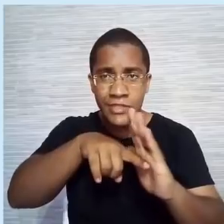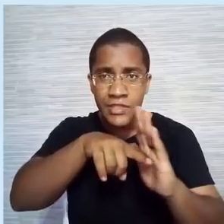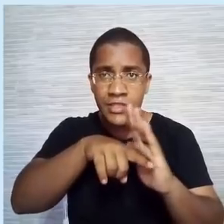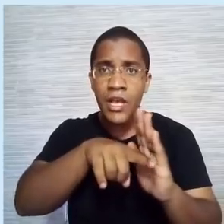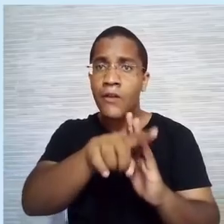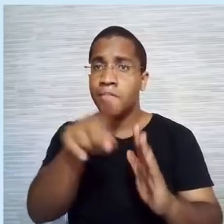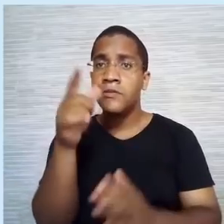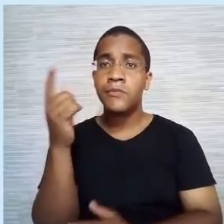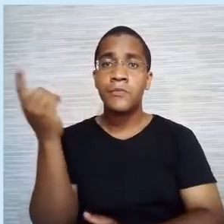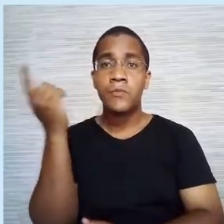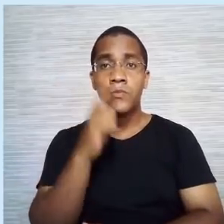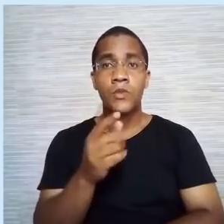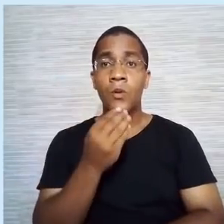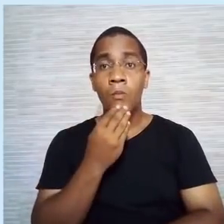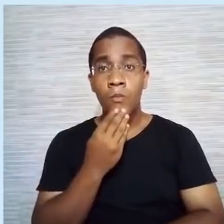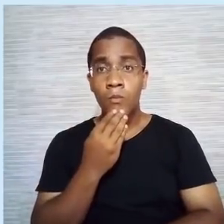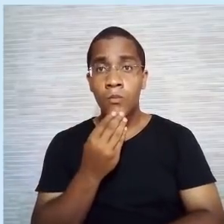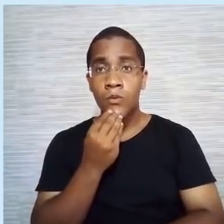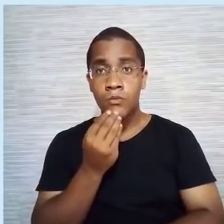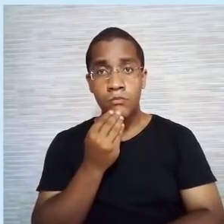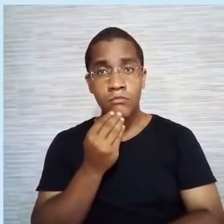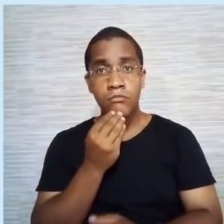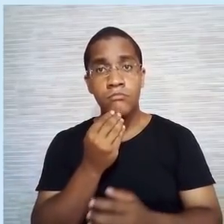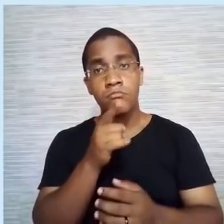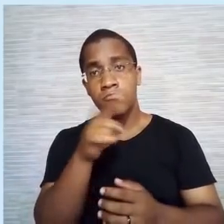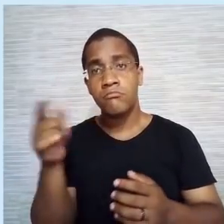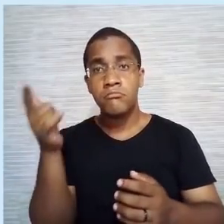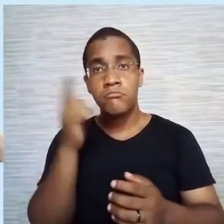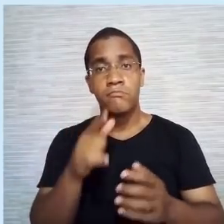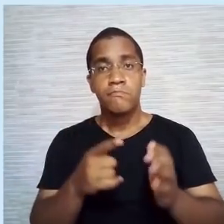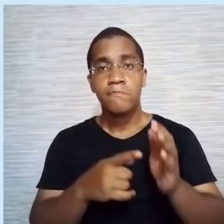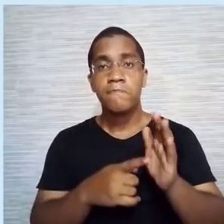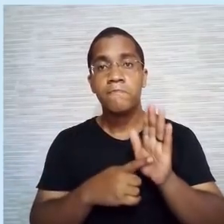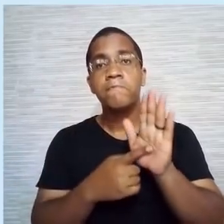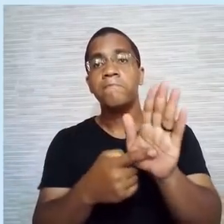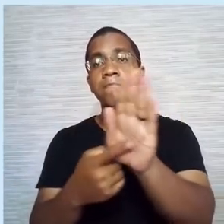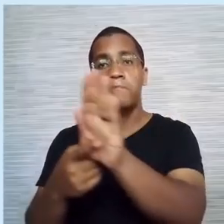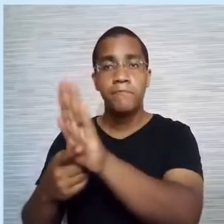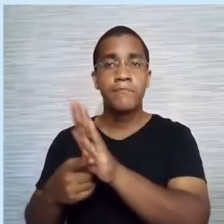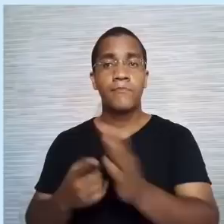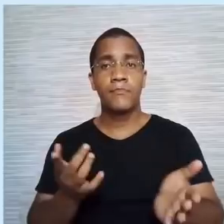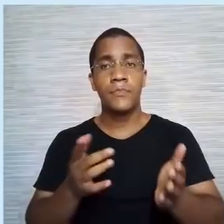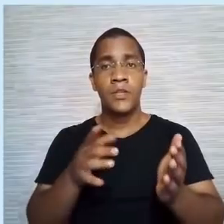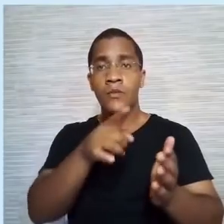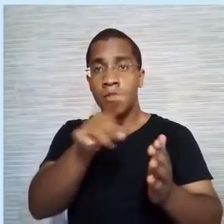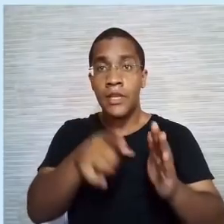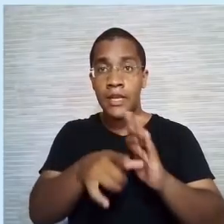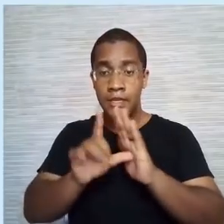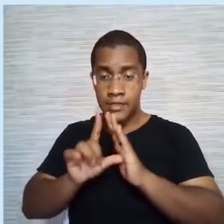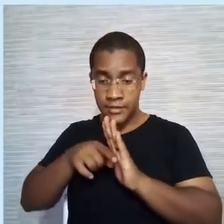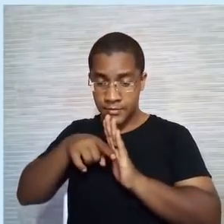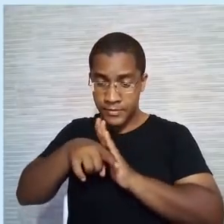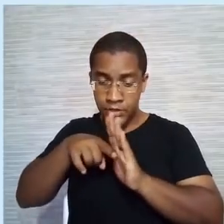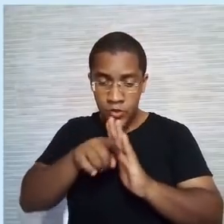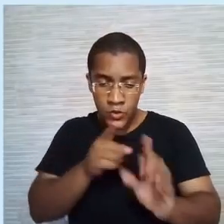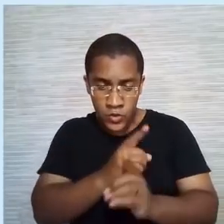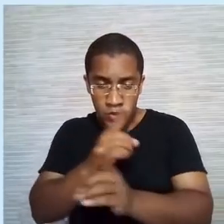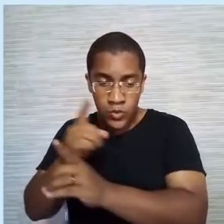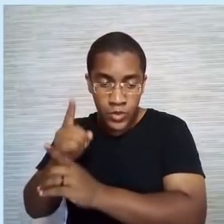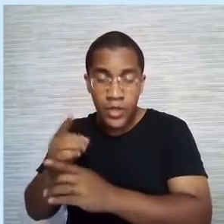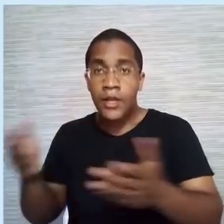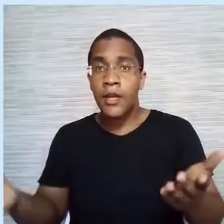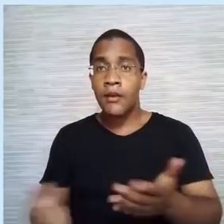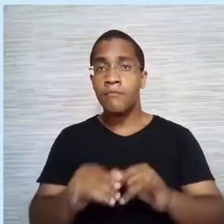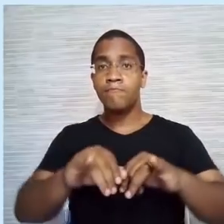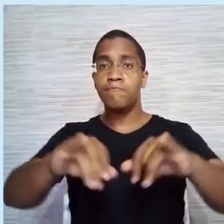vai ter a oportunidade de mostrar aquilo, de expor os dados, o conhecimento que você encontrou